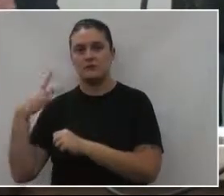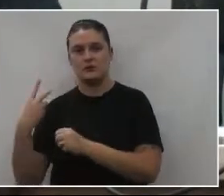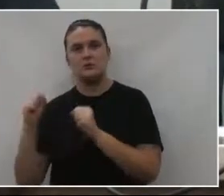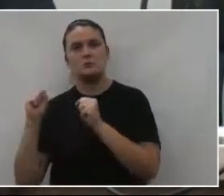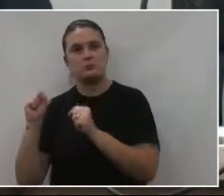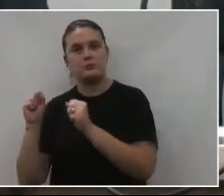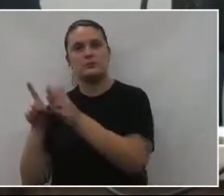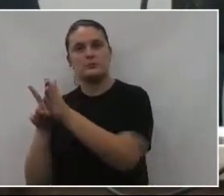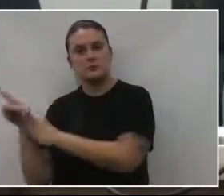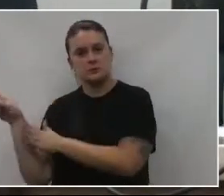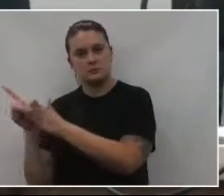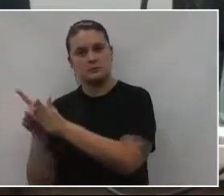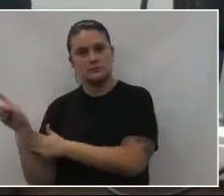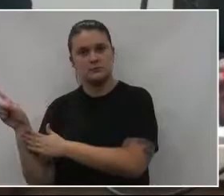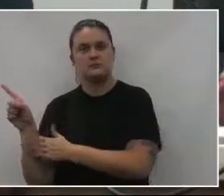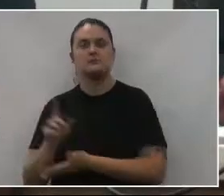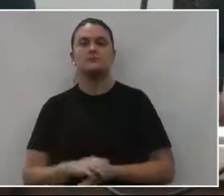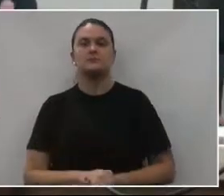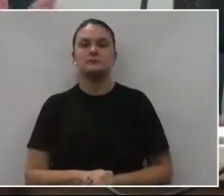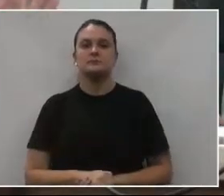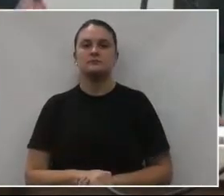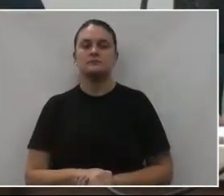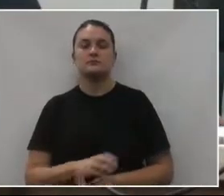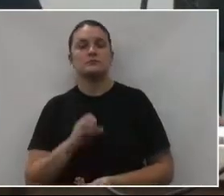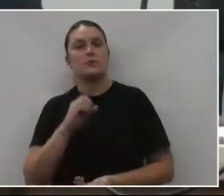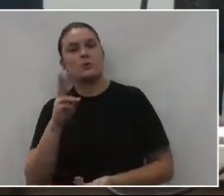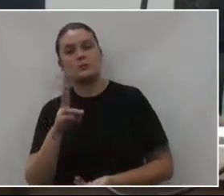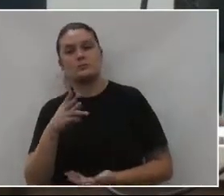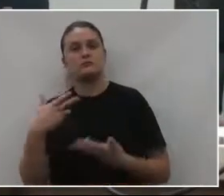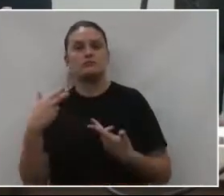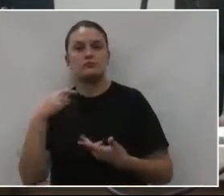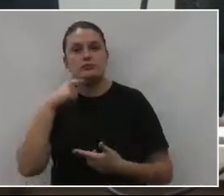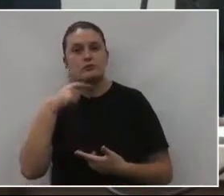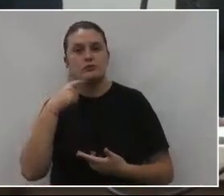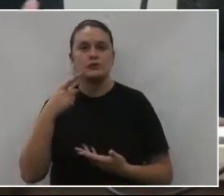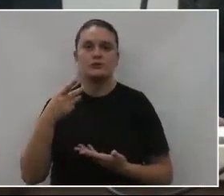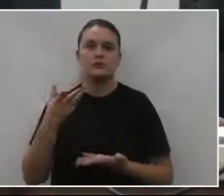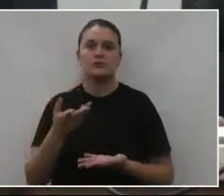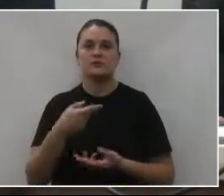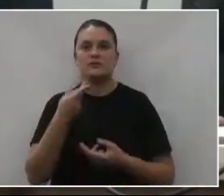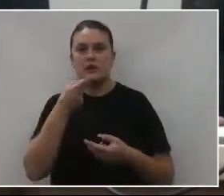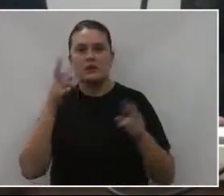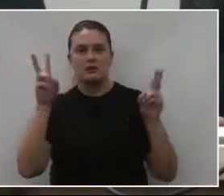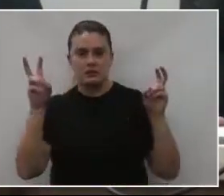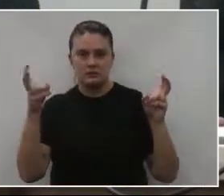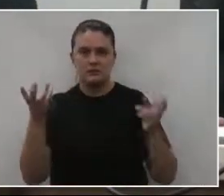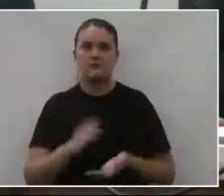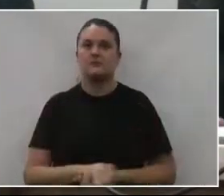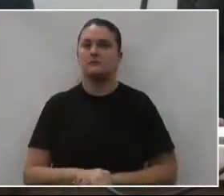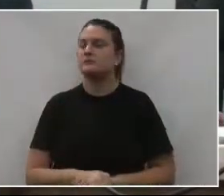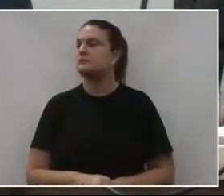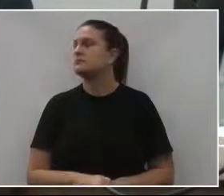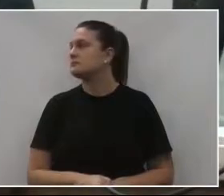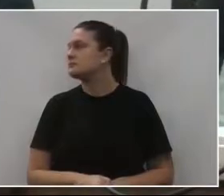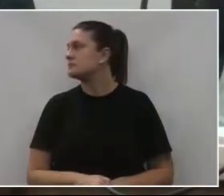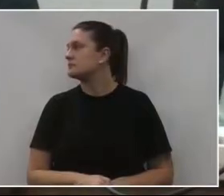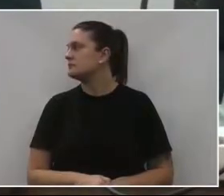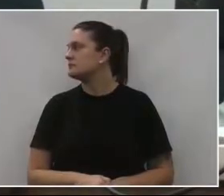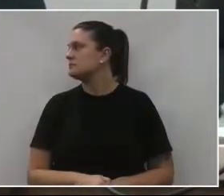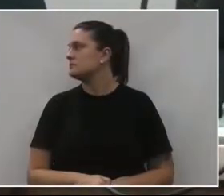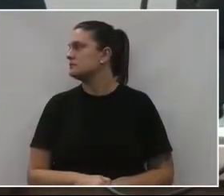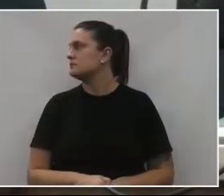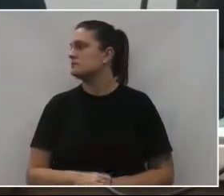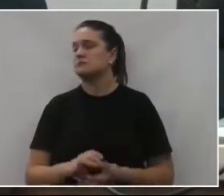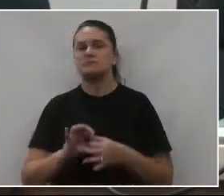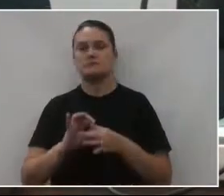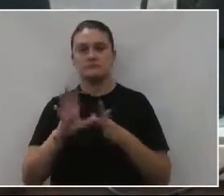que quiserem fazer alguma pergunta, algum questionamento, alguma abordagem sobre o tema. As palavras